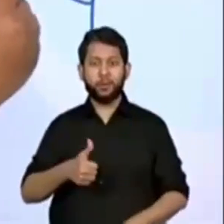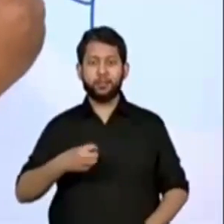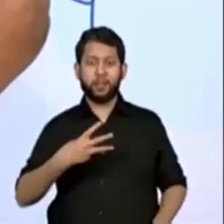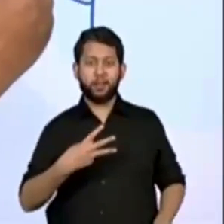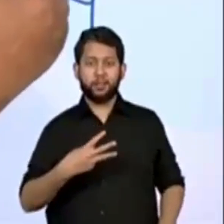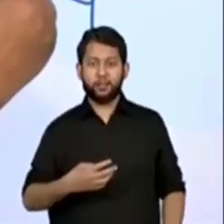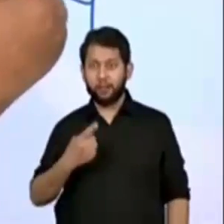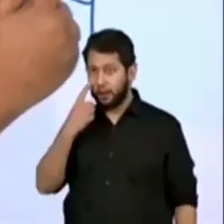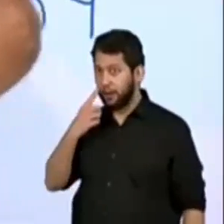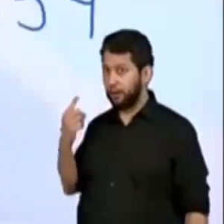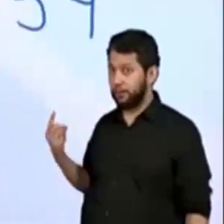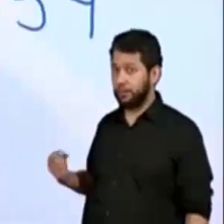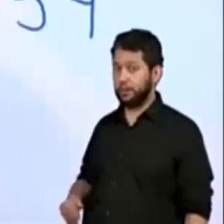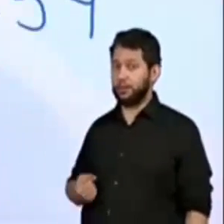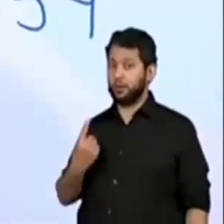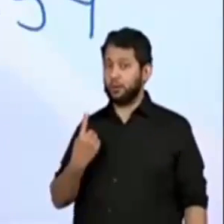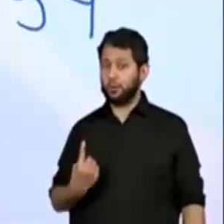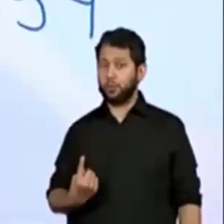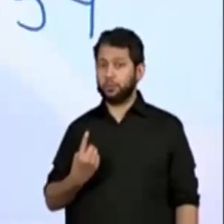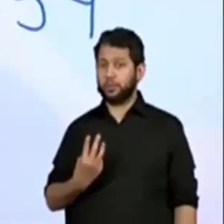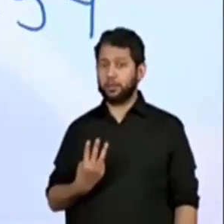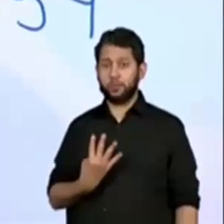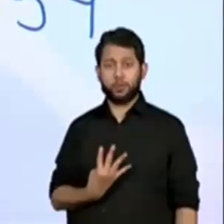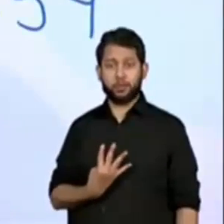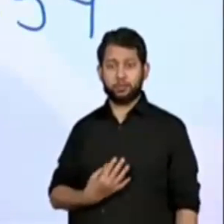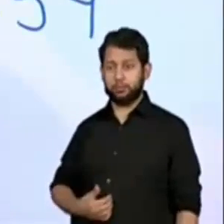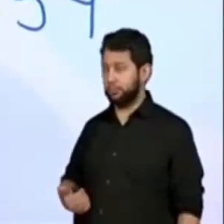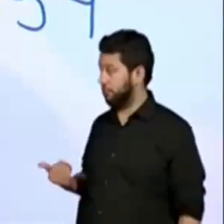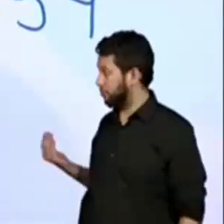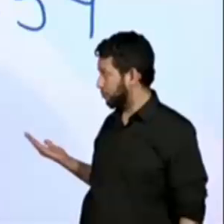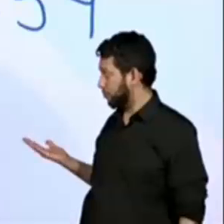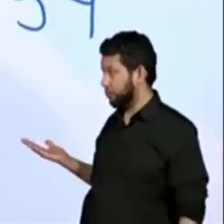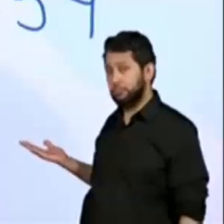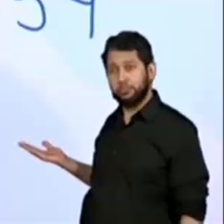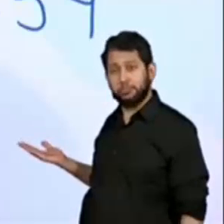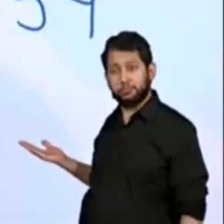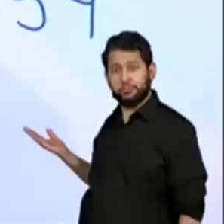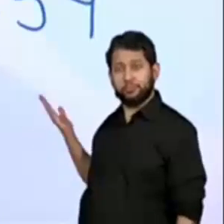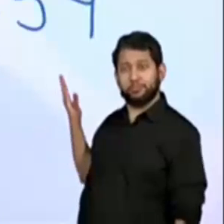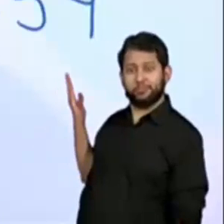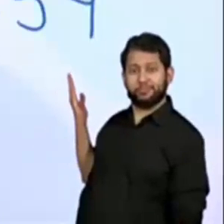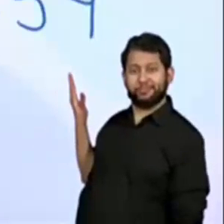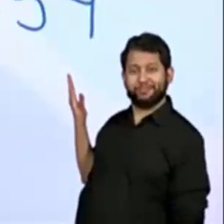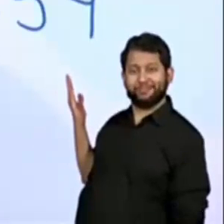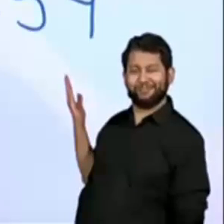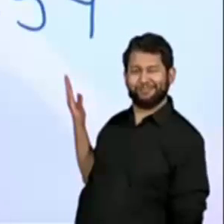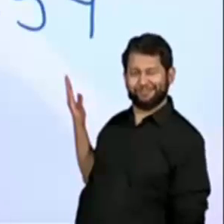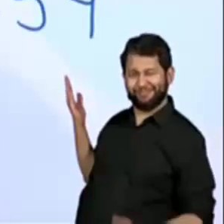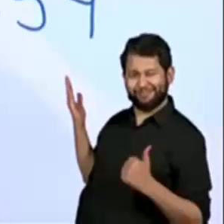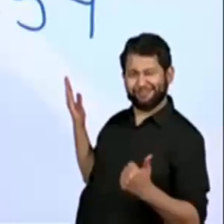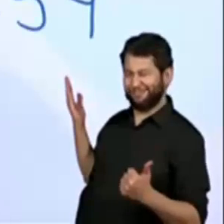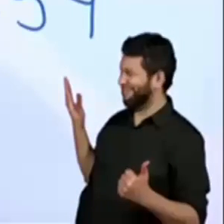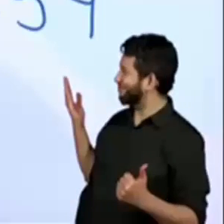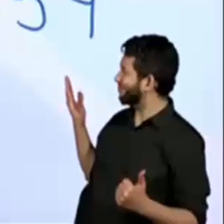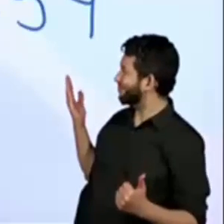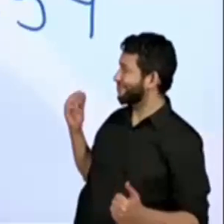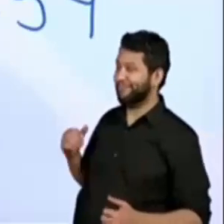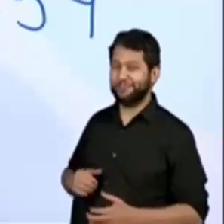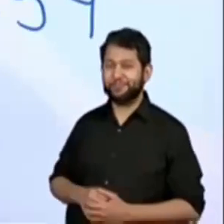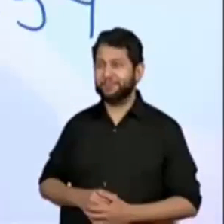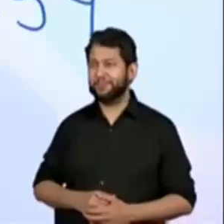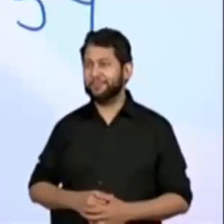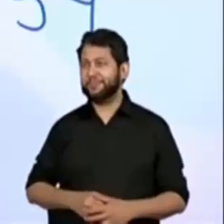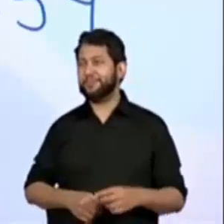aqui. Olha o resultado. 134. Certo? Ó, o Arthur,